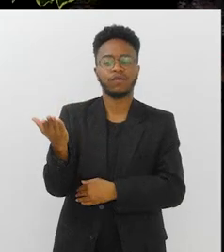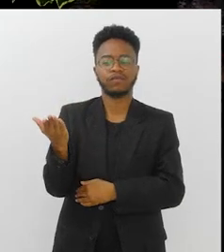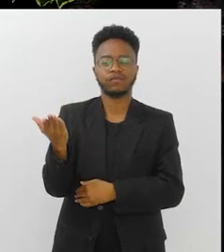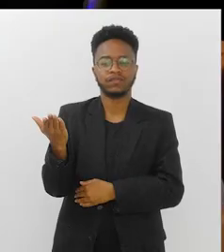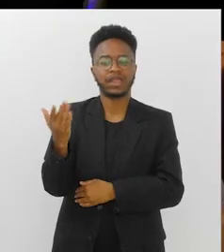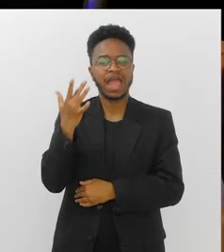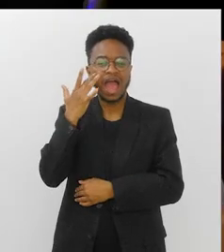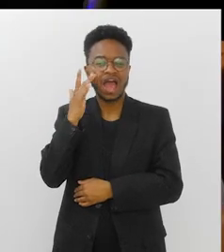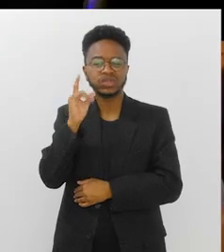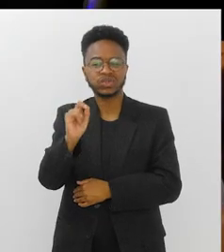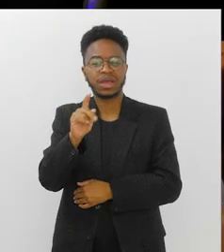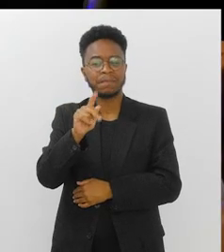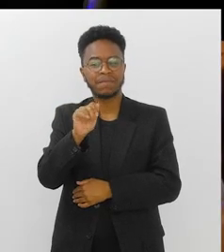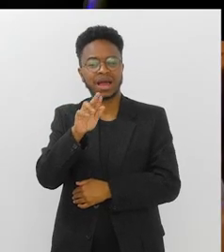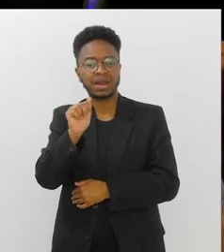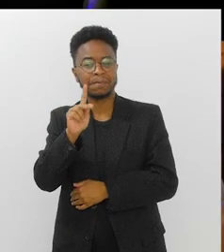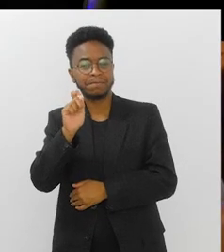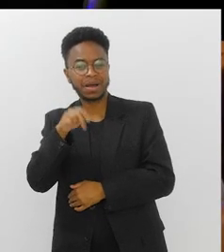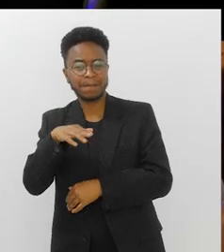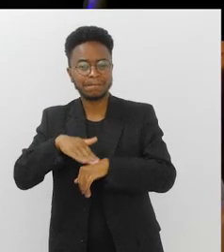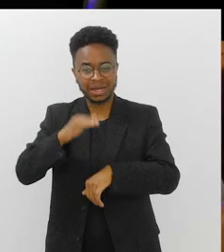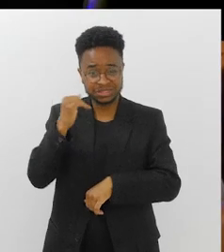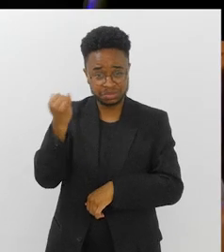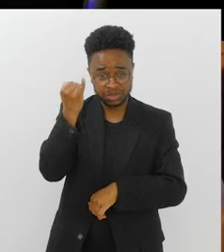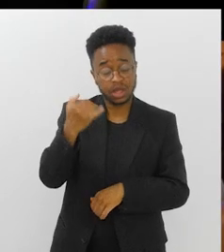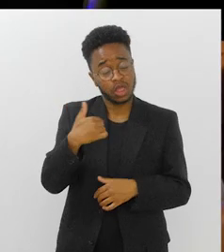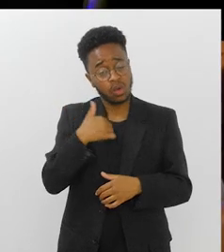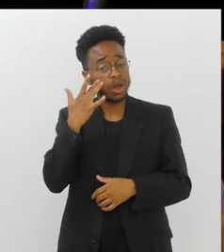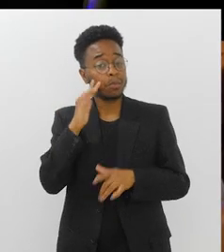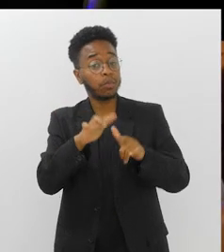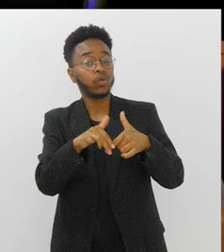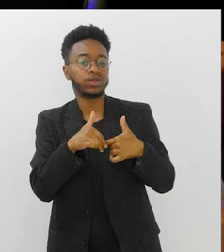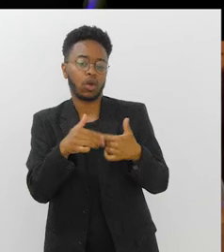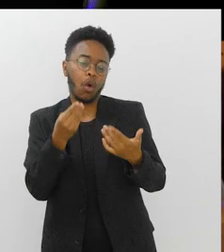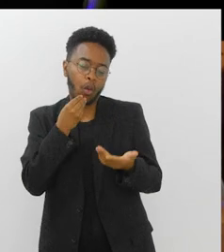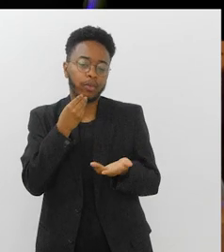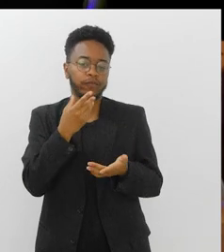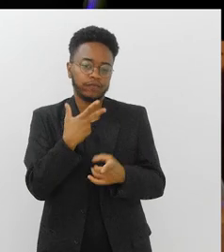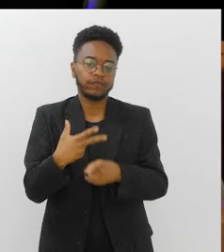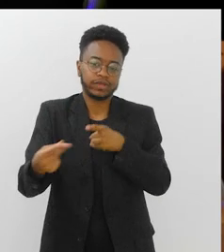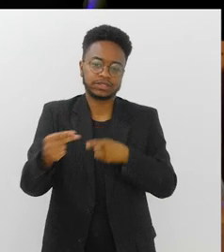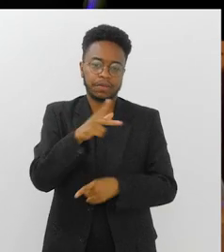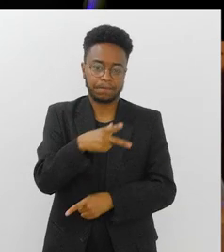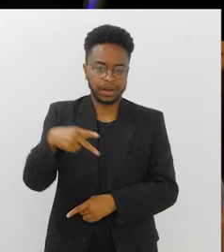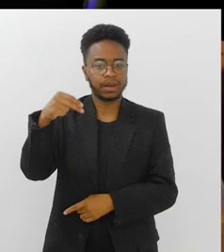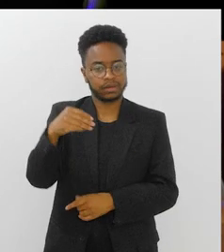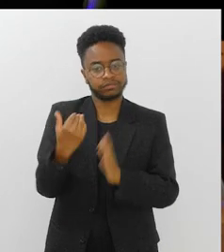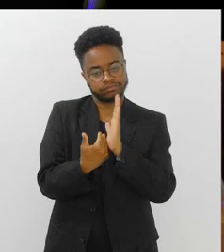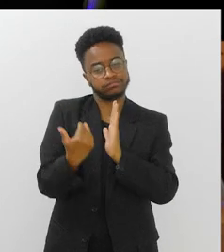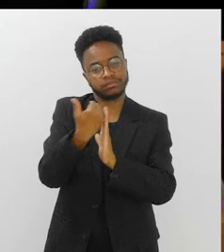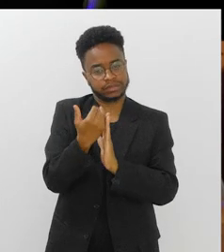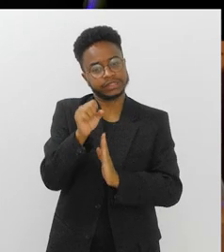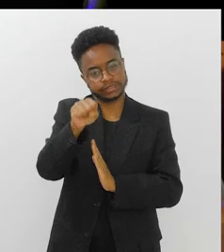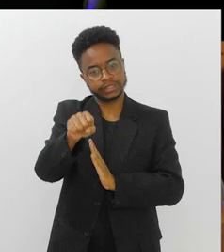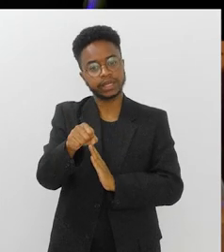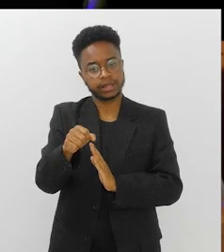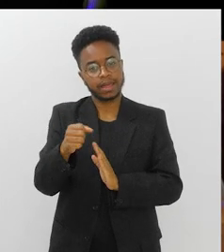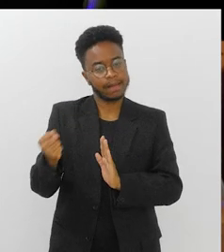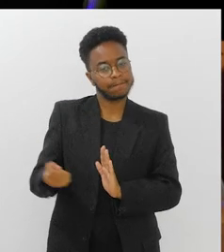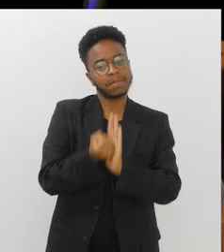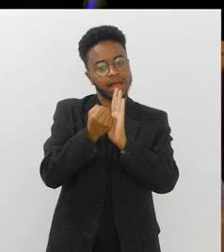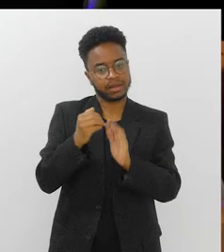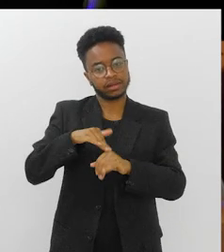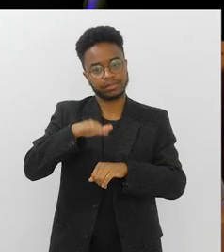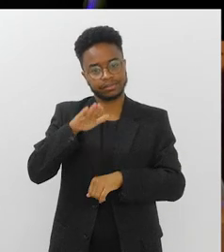eh acha que o parapan foi mais importante foi nesse sentido né claro a conquista de uma paralimpíada é muito maior é muito